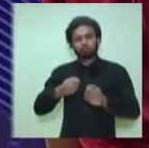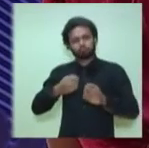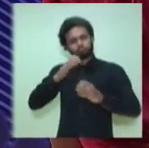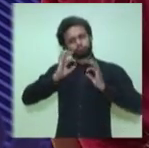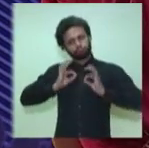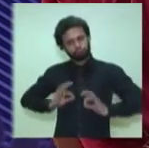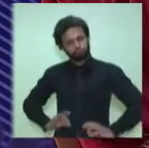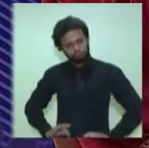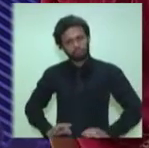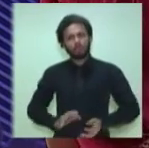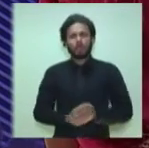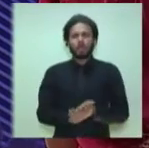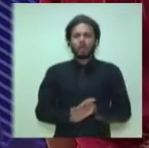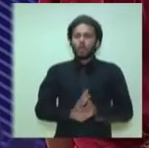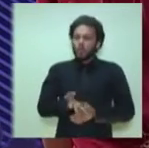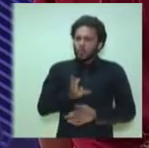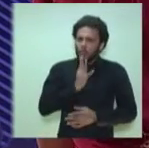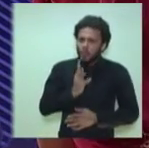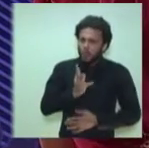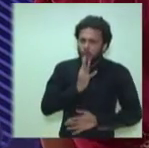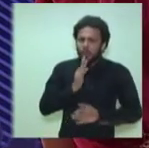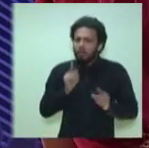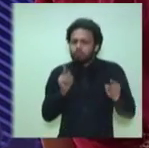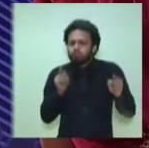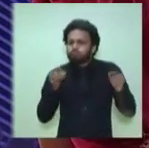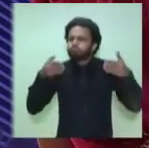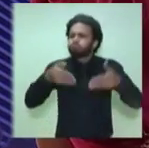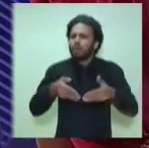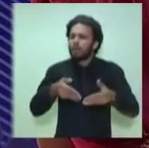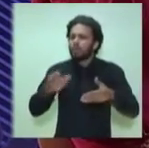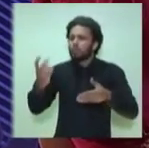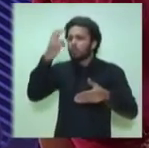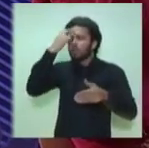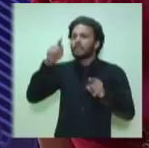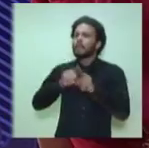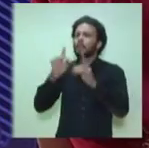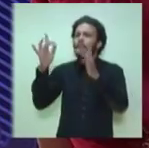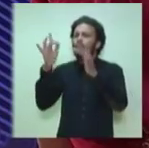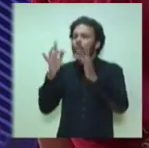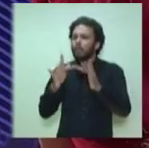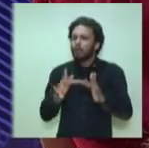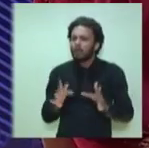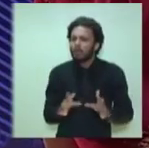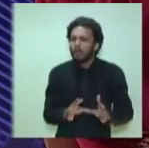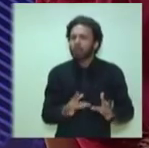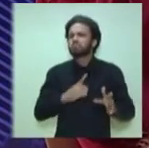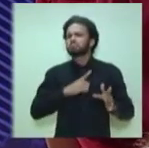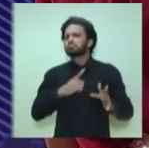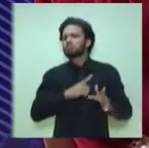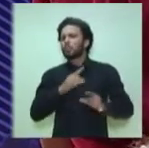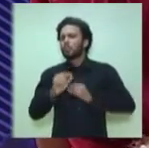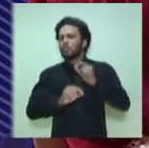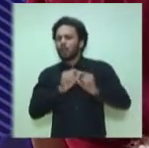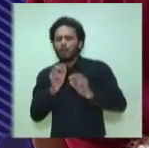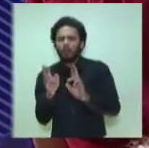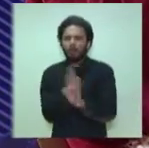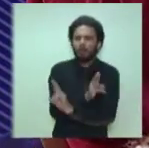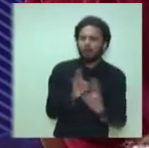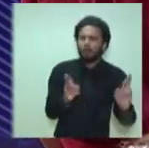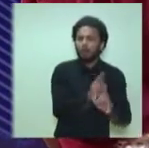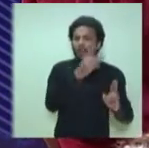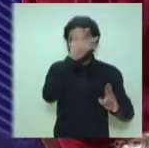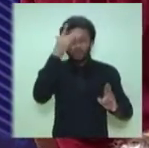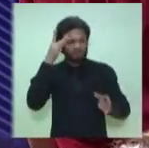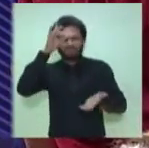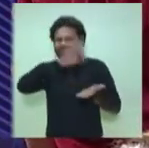A seriedade, o conhecimento da questão, os contatos, o network, a capacidade de se relacionar com pessoas que possam,